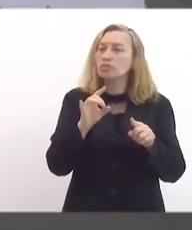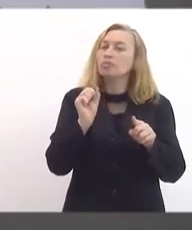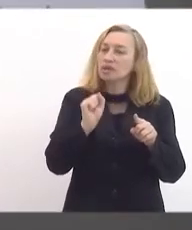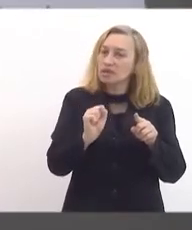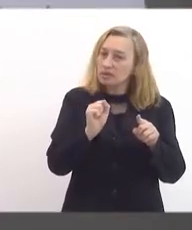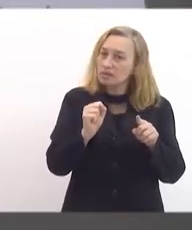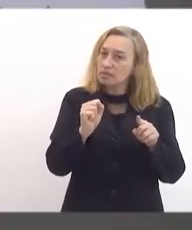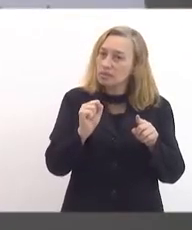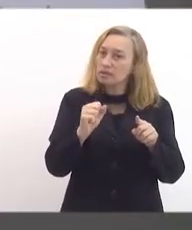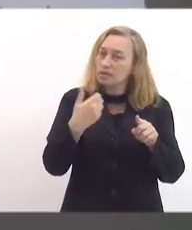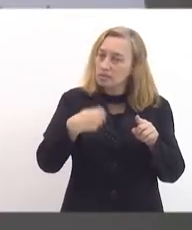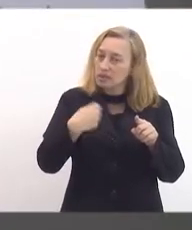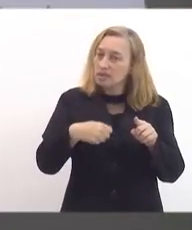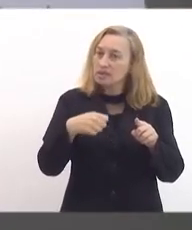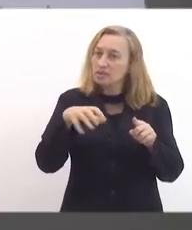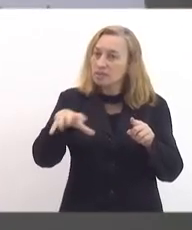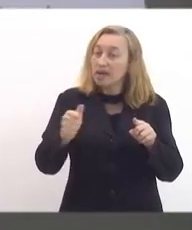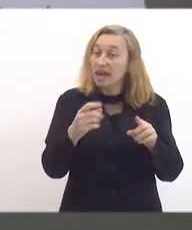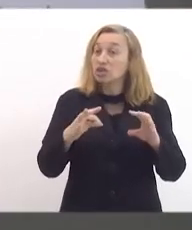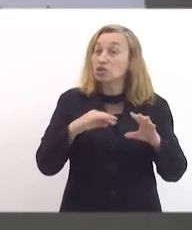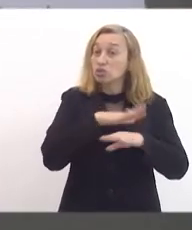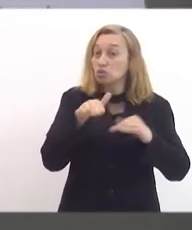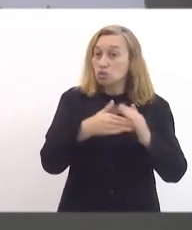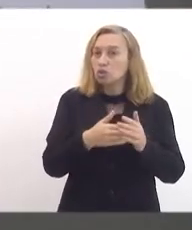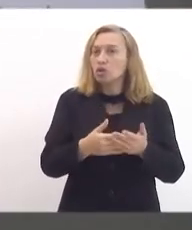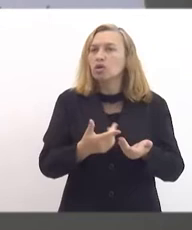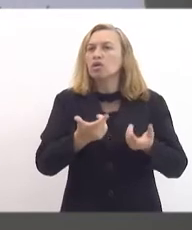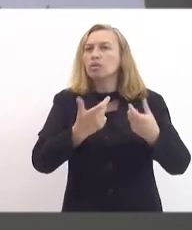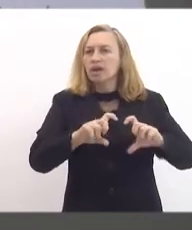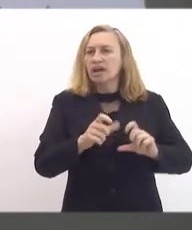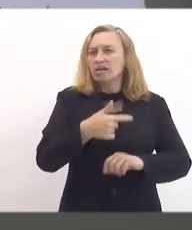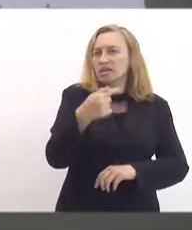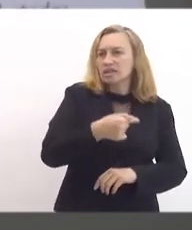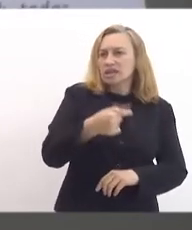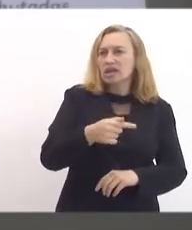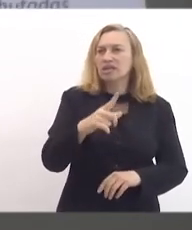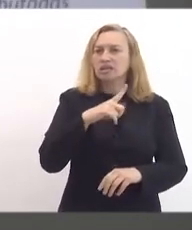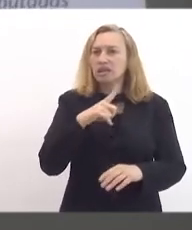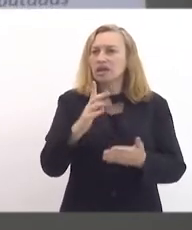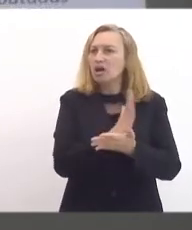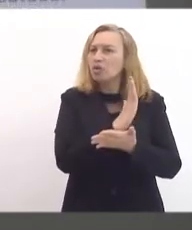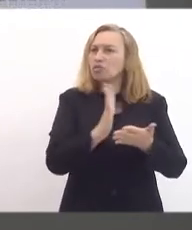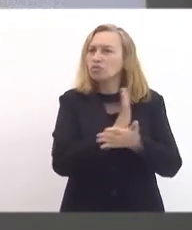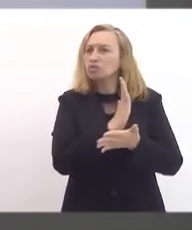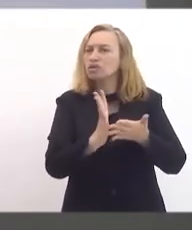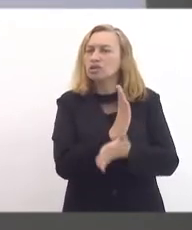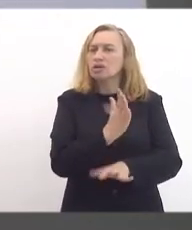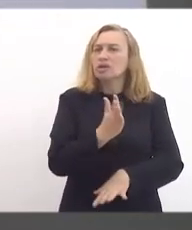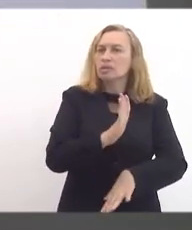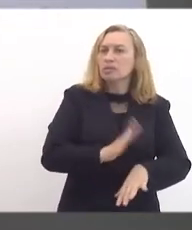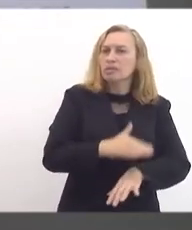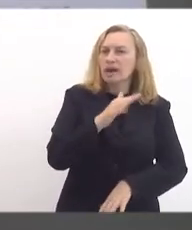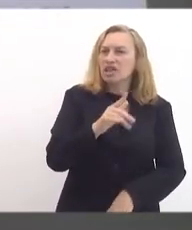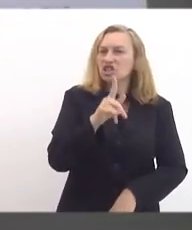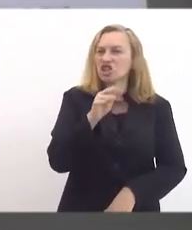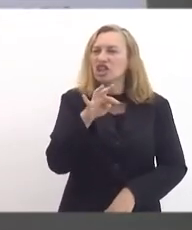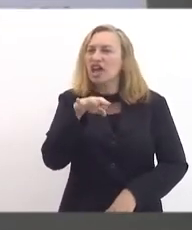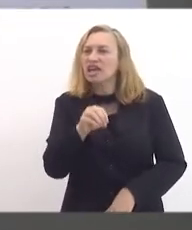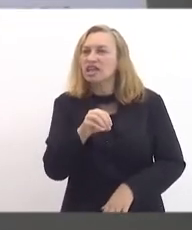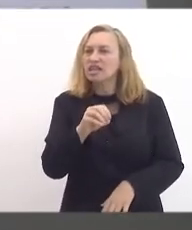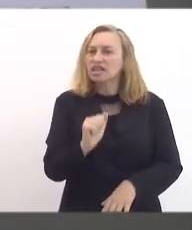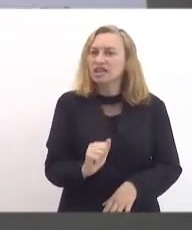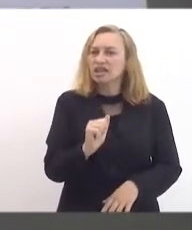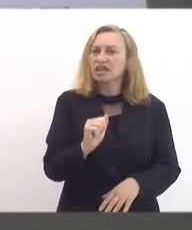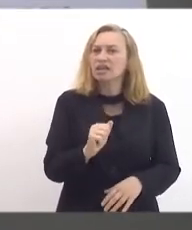o parágrafo sétimo tá tem algumas Exposições que são mais mais genéricas a